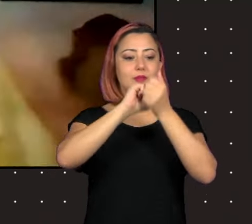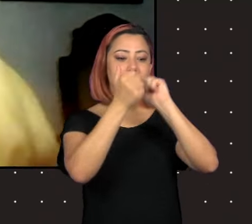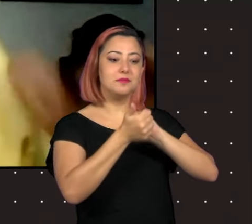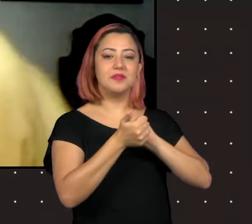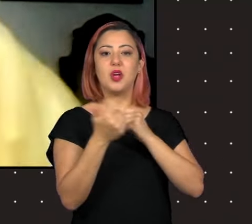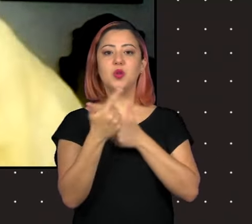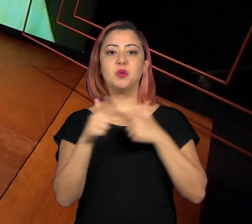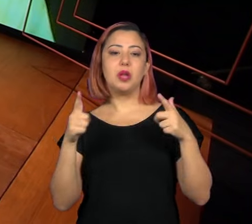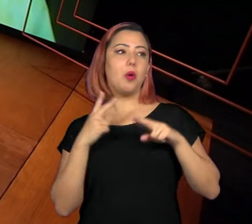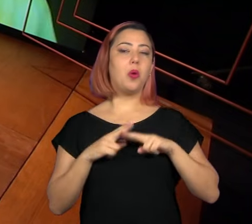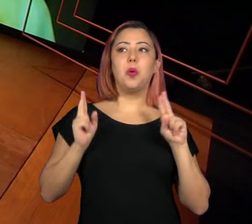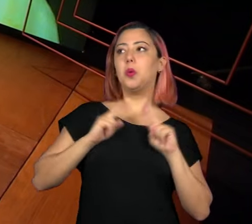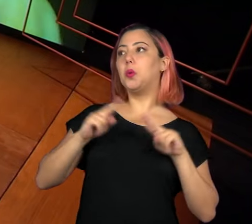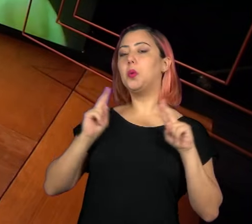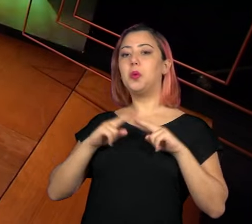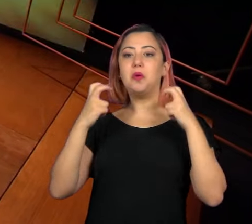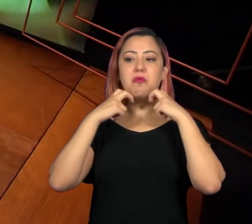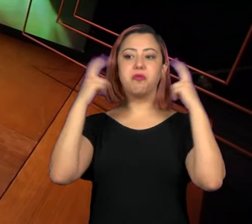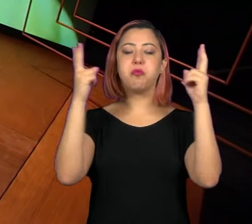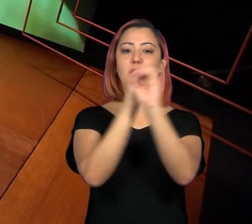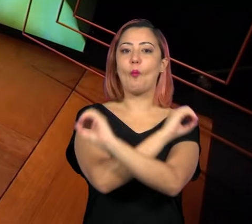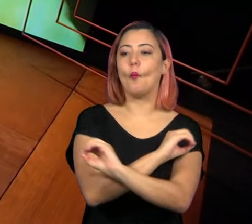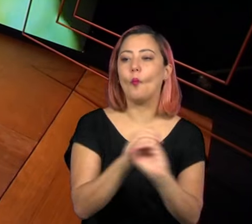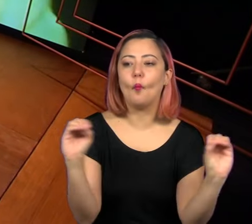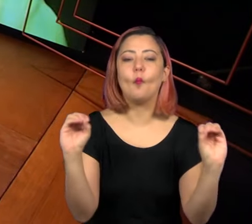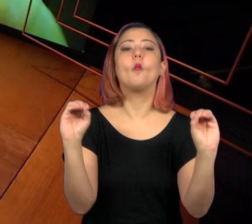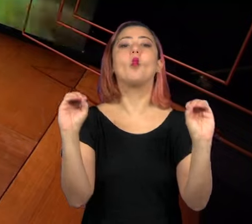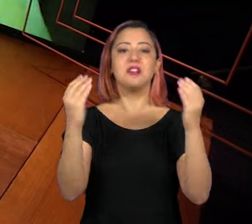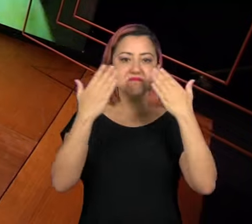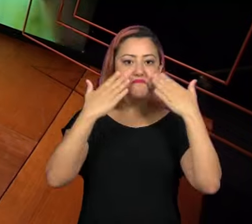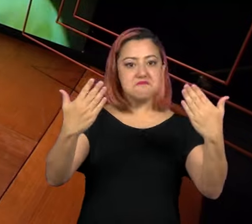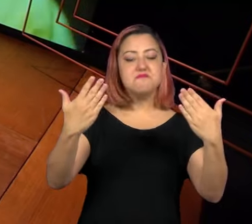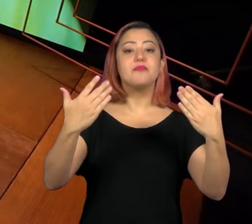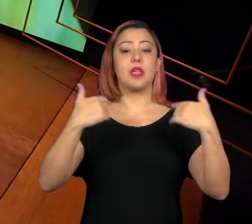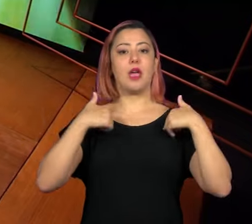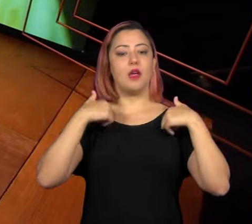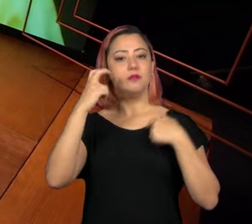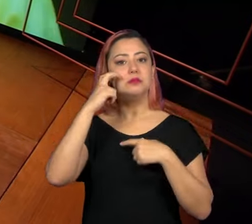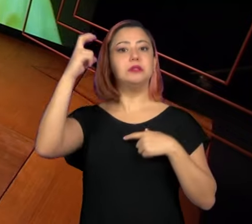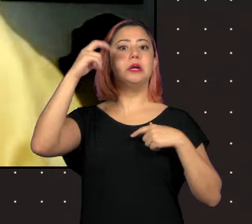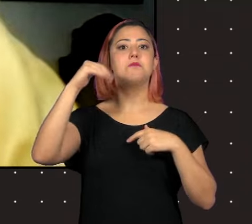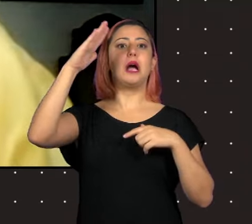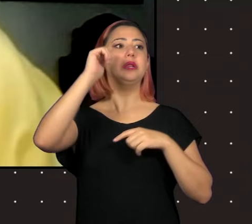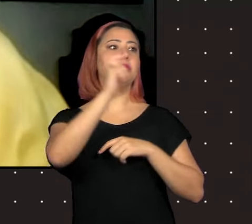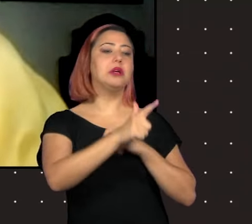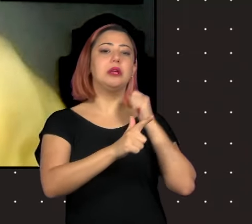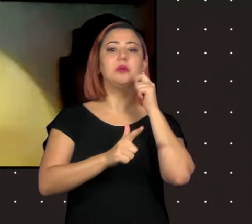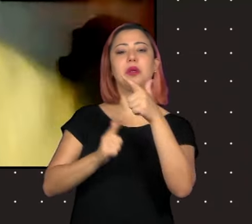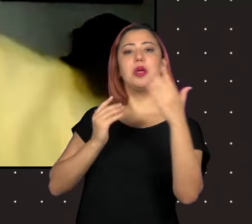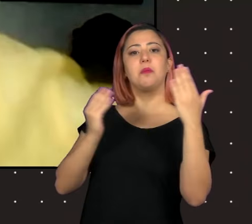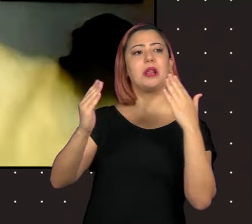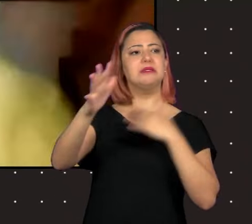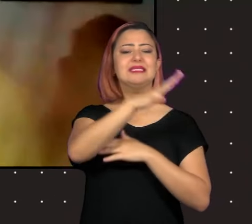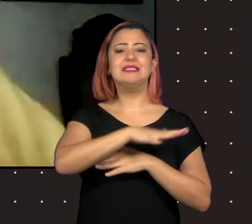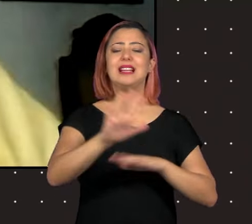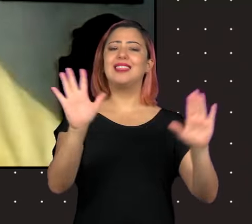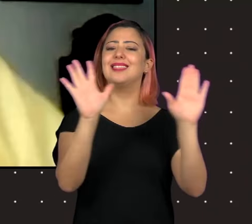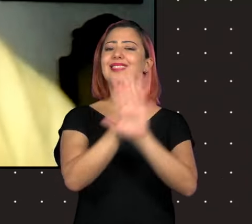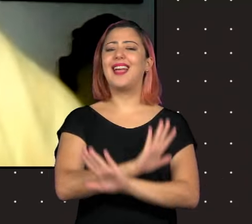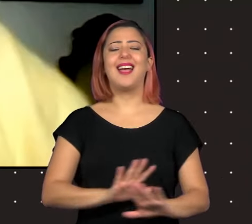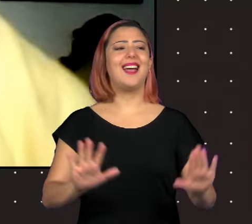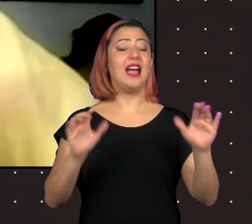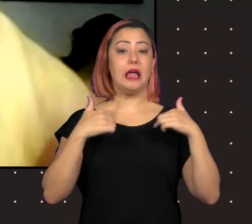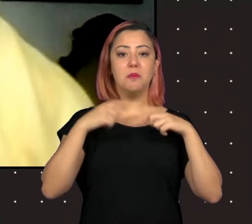pudor de ser considerado um intelectual menor ou maior, não estou preocupado com isso, entende?